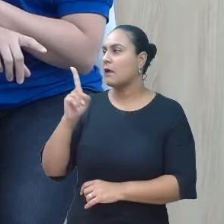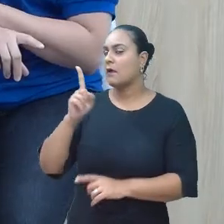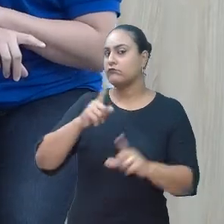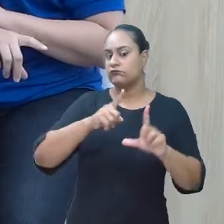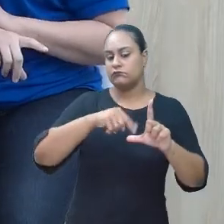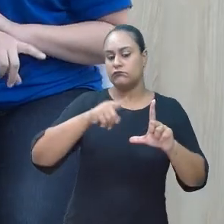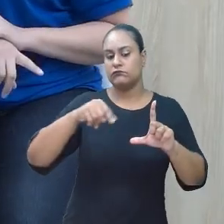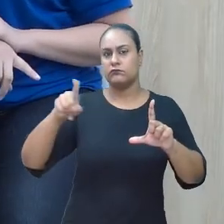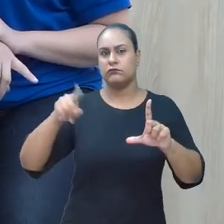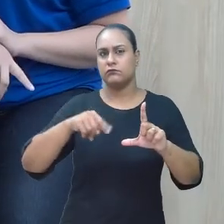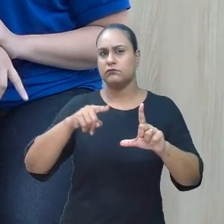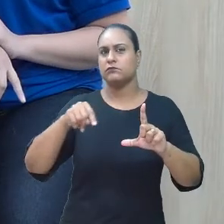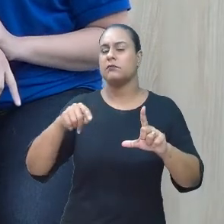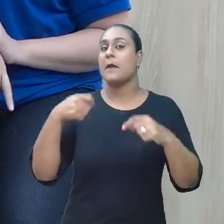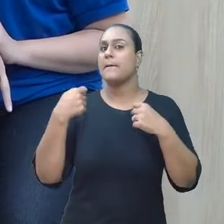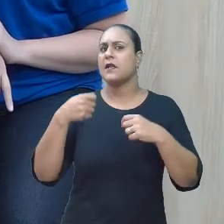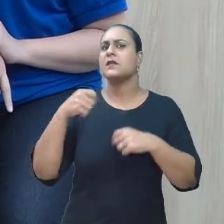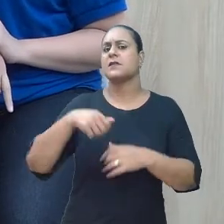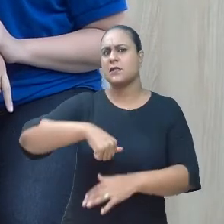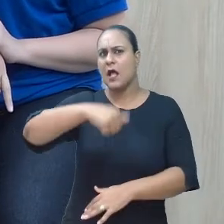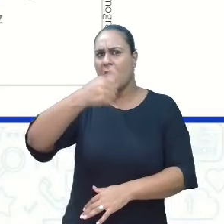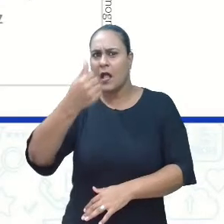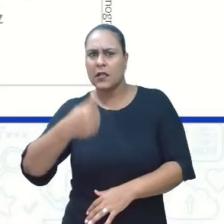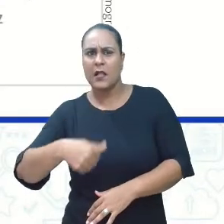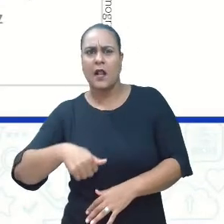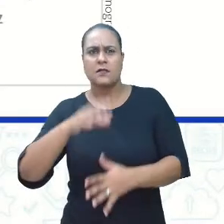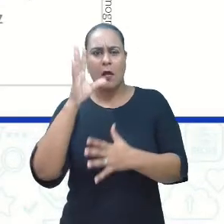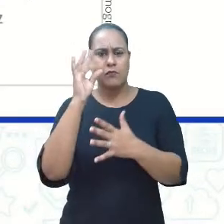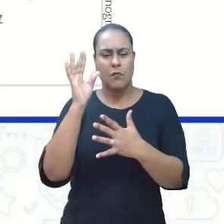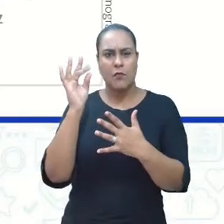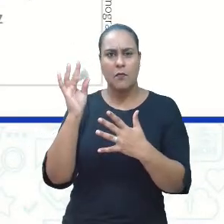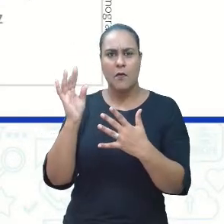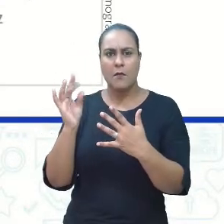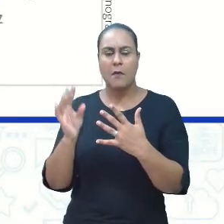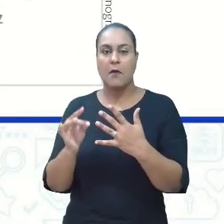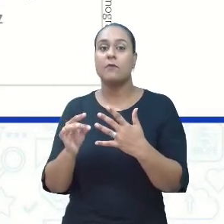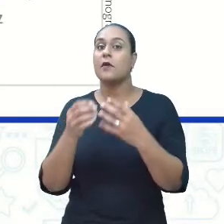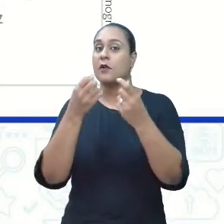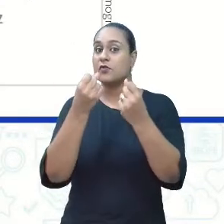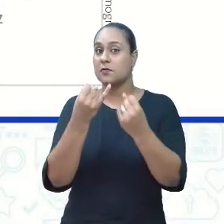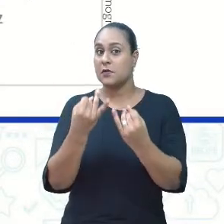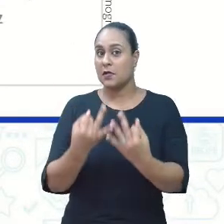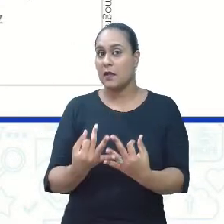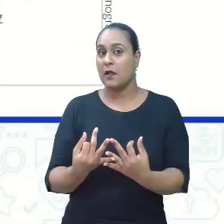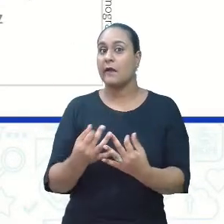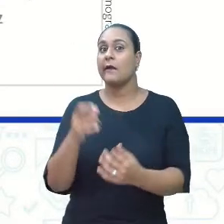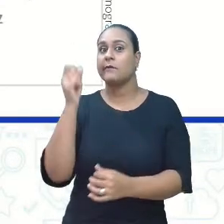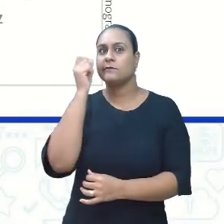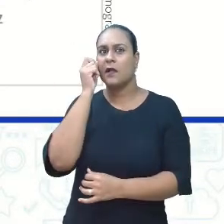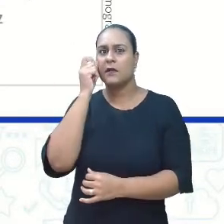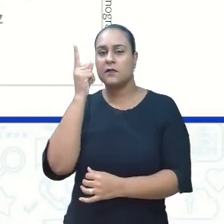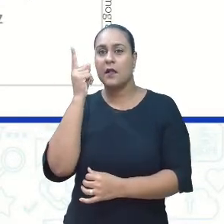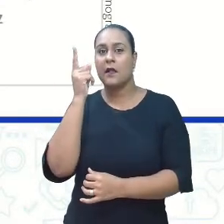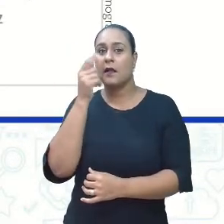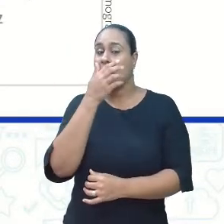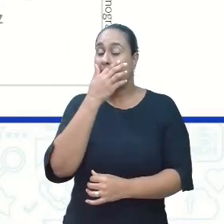E olha, professor, a interpretação é importante para todo mundo. Viu? Isso, exato. Eu disse no começo que essa ideia